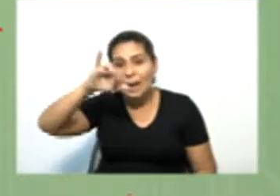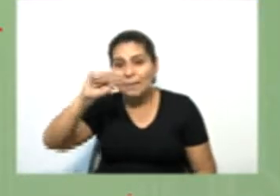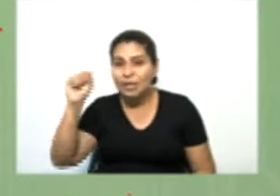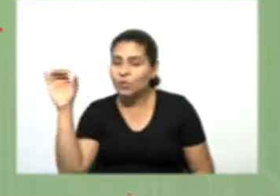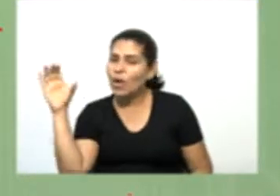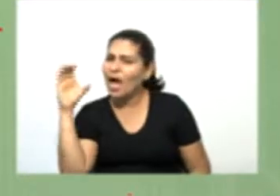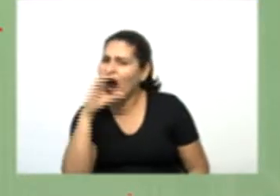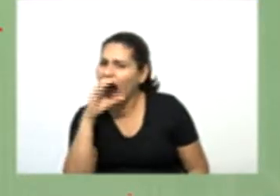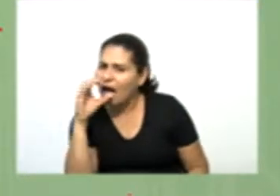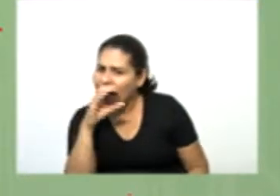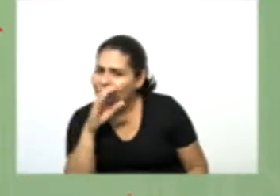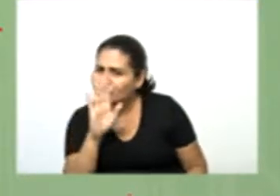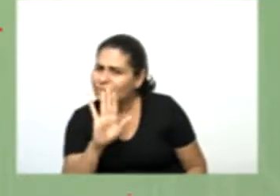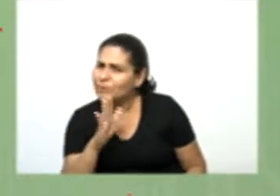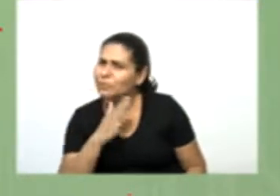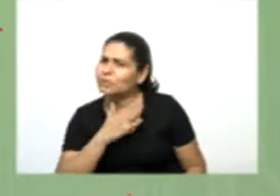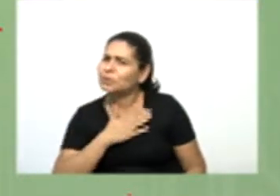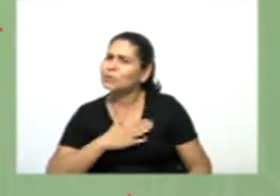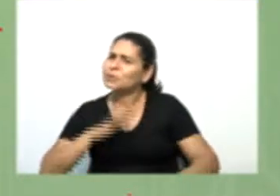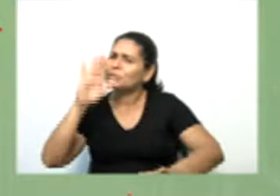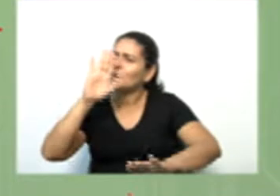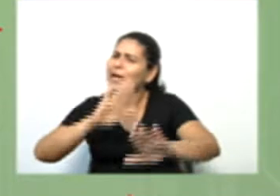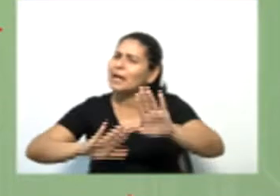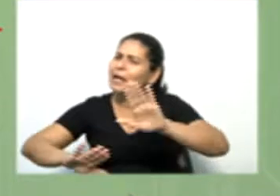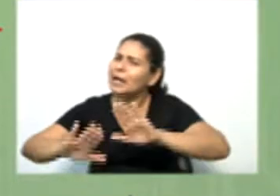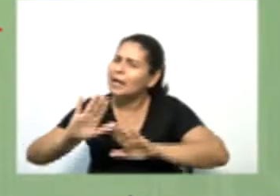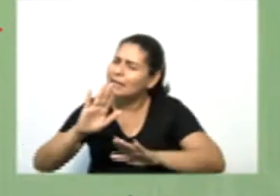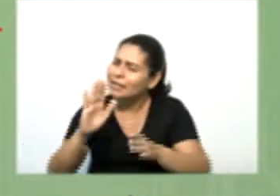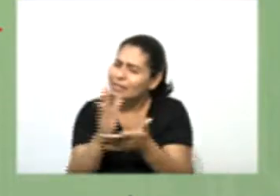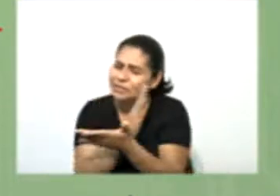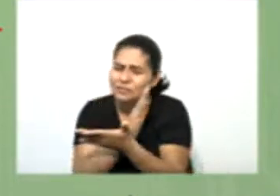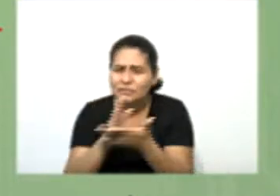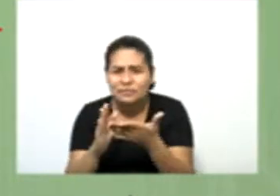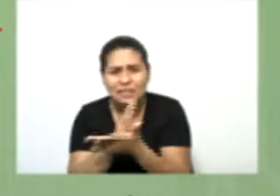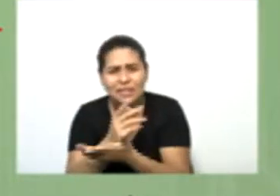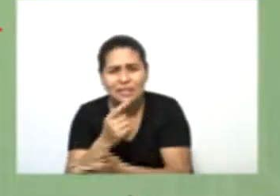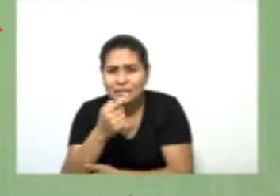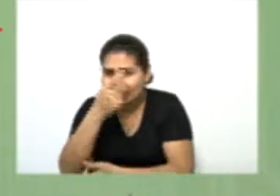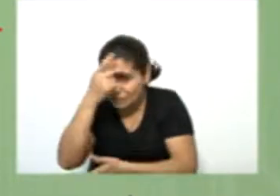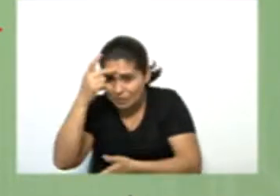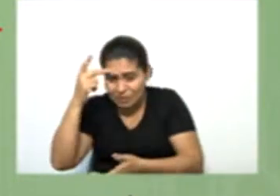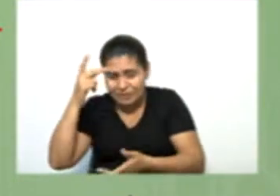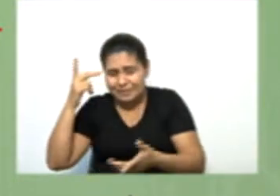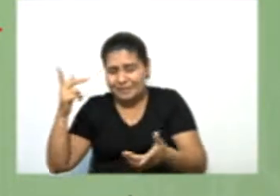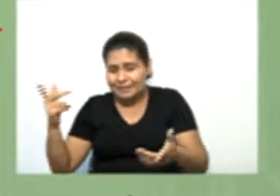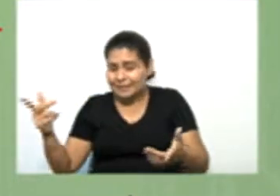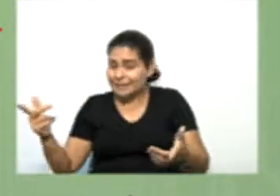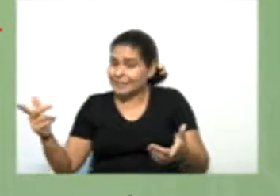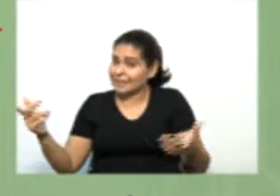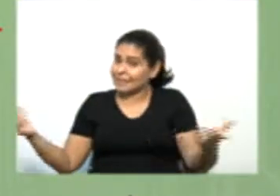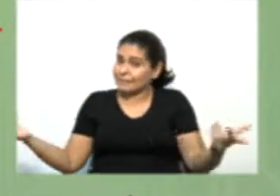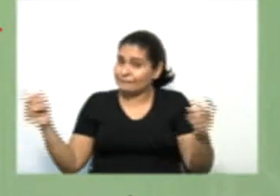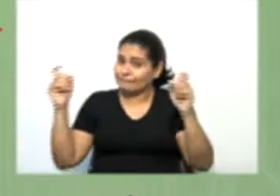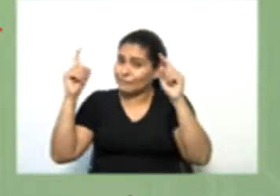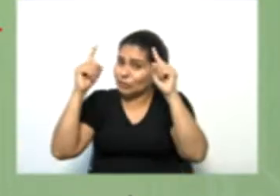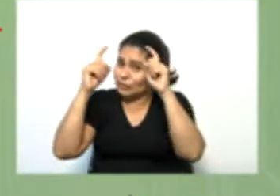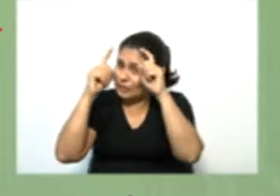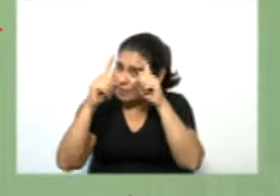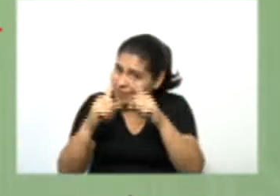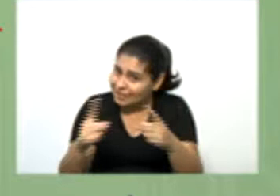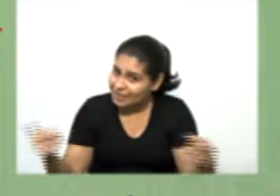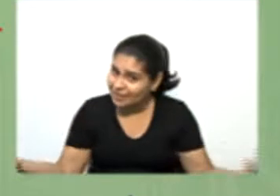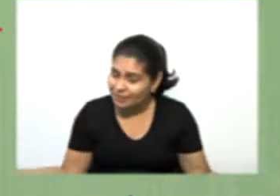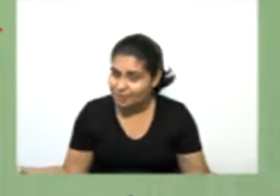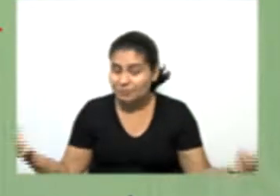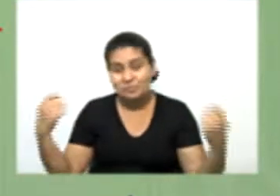apressados, né? Cuidado com isso daqui, tá, gente? Porque a gente pode acabar entrando em situações bem, né? Bem assim, sei